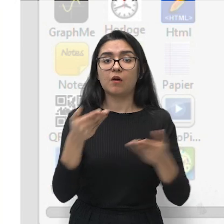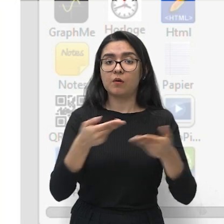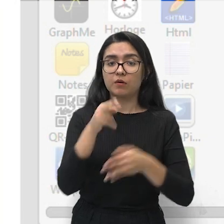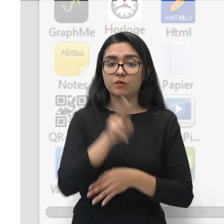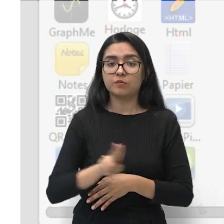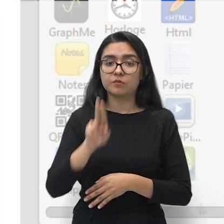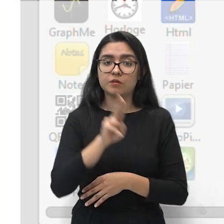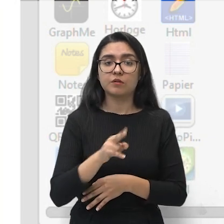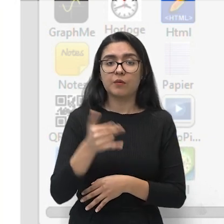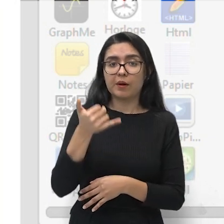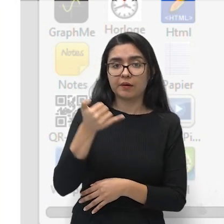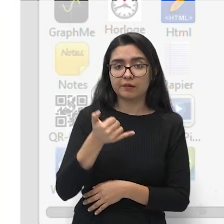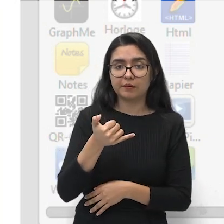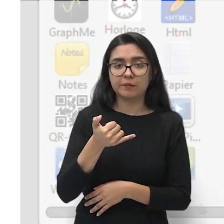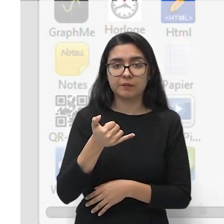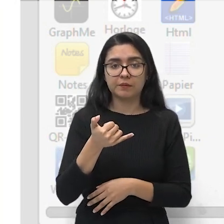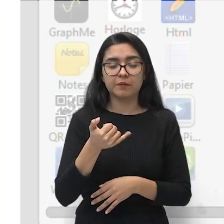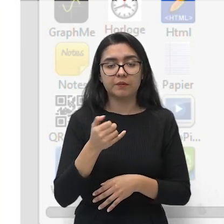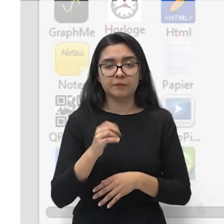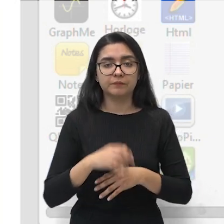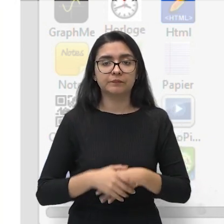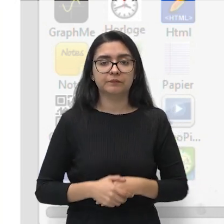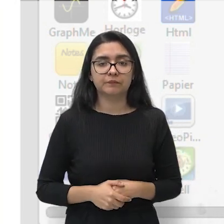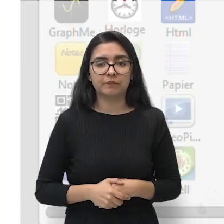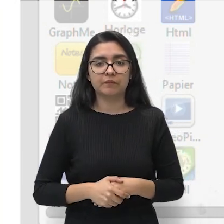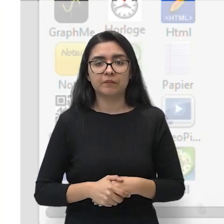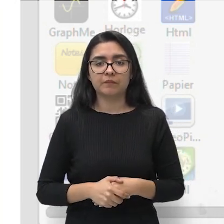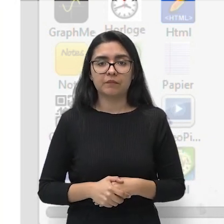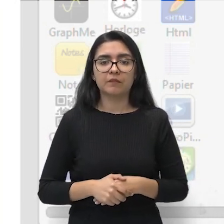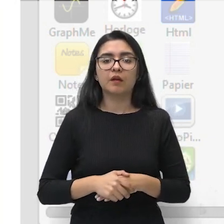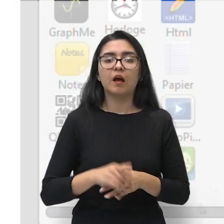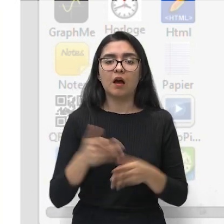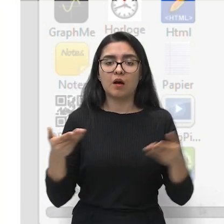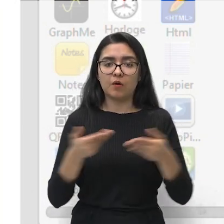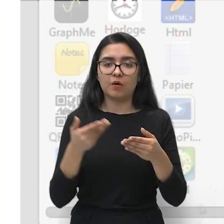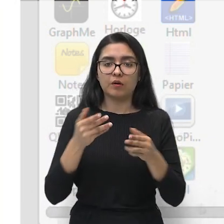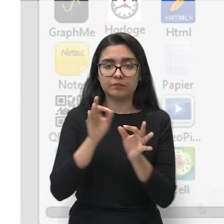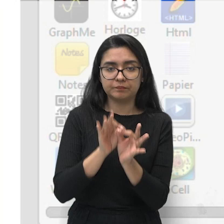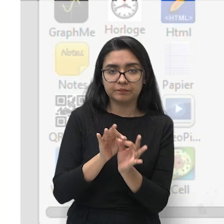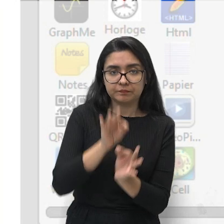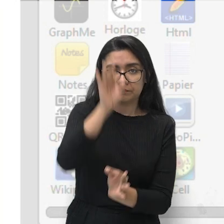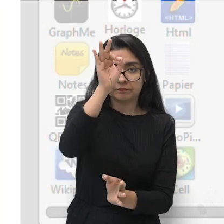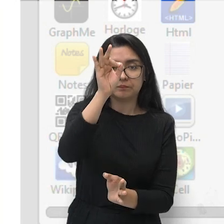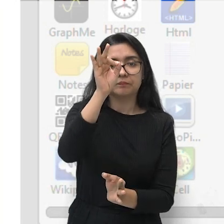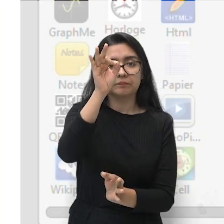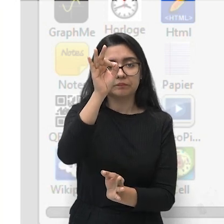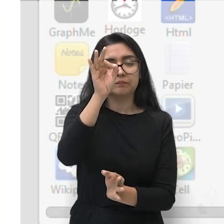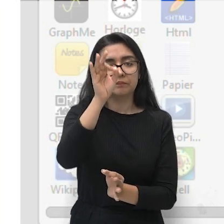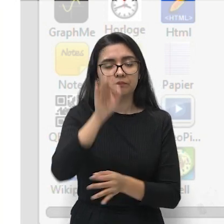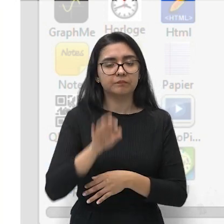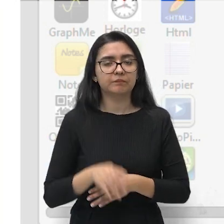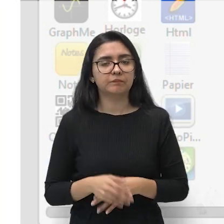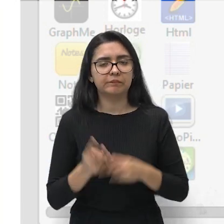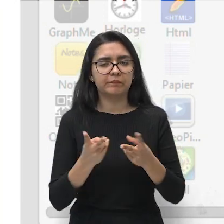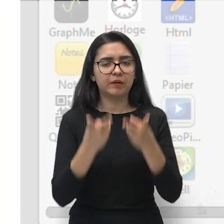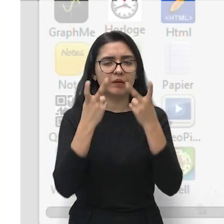a caneta ou o pincel e traçamos a nossa reta. Olha